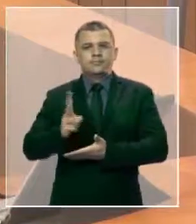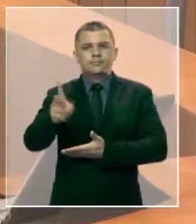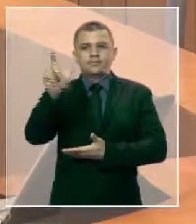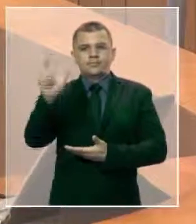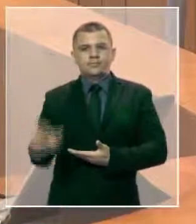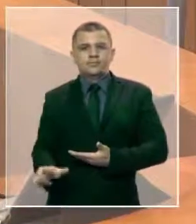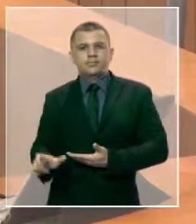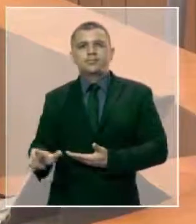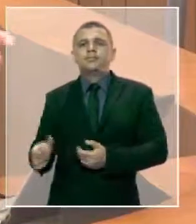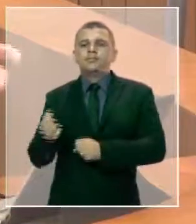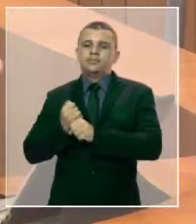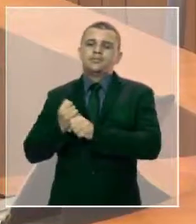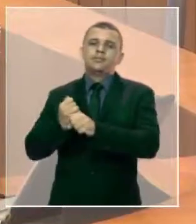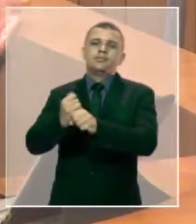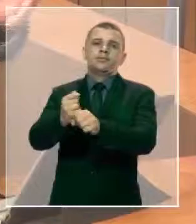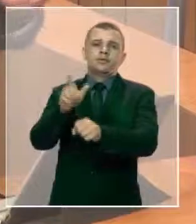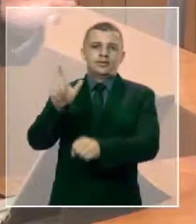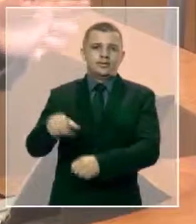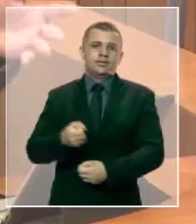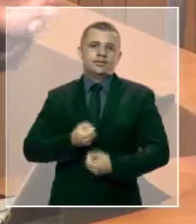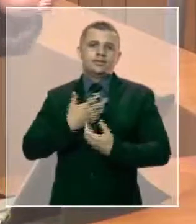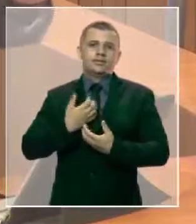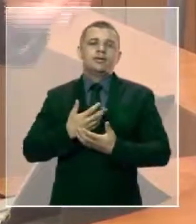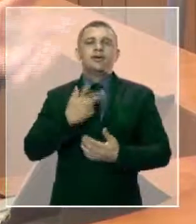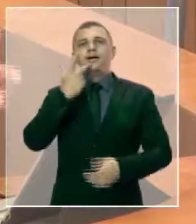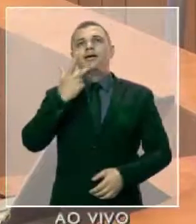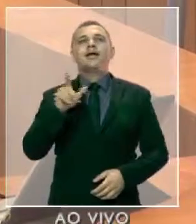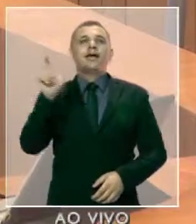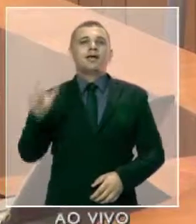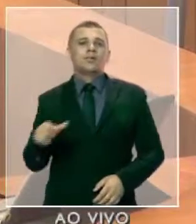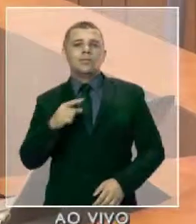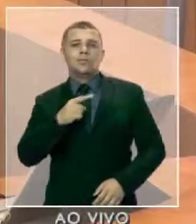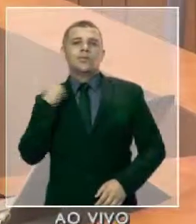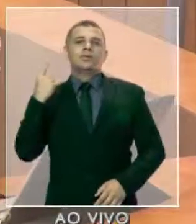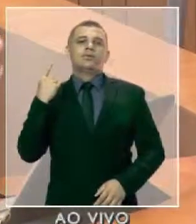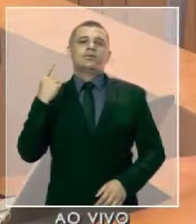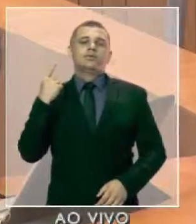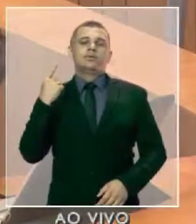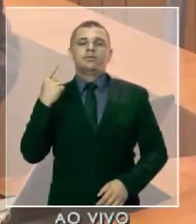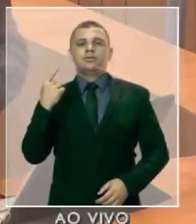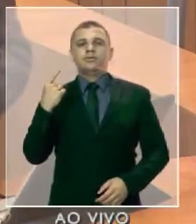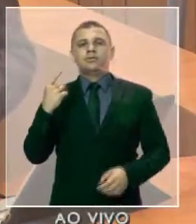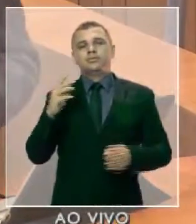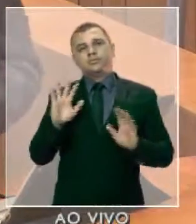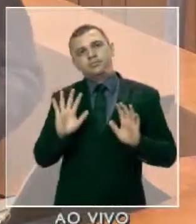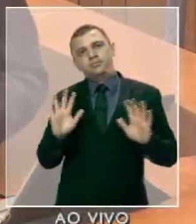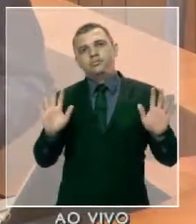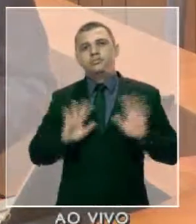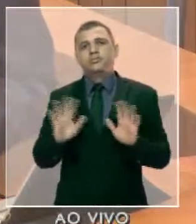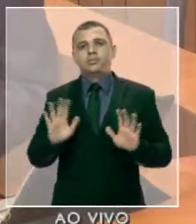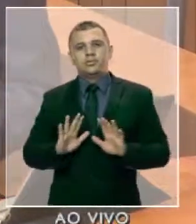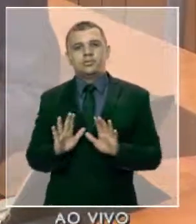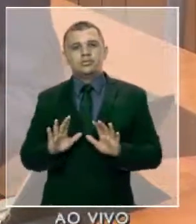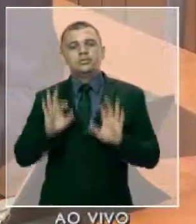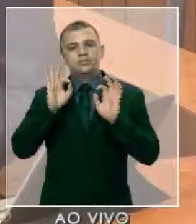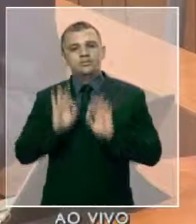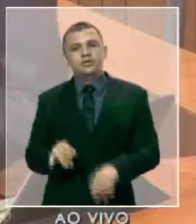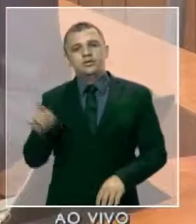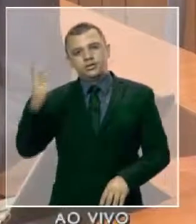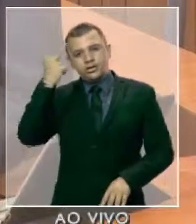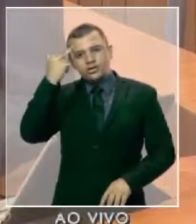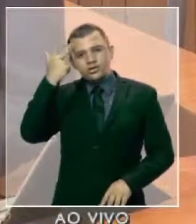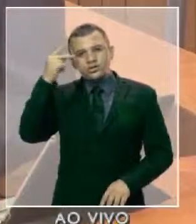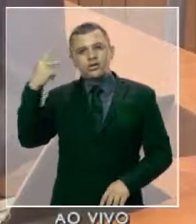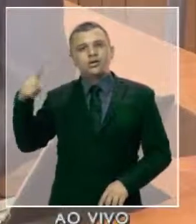poesia. Então nós não podemos falar na morte do poeta Nauro Machado. Ele certamente, e a história vai